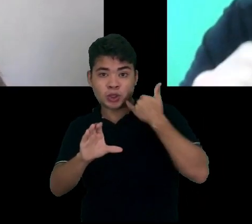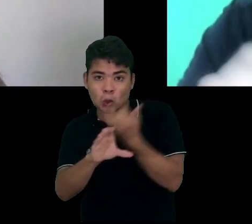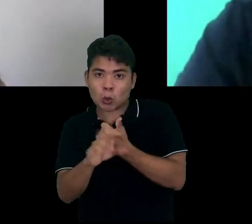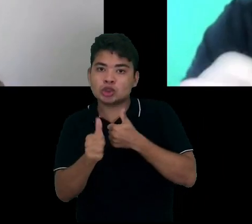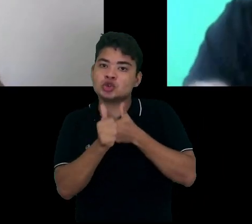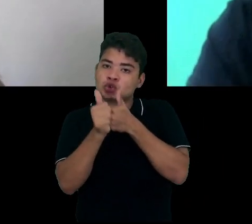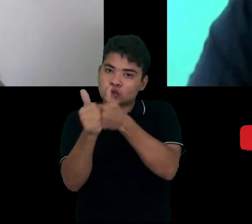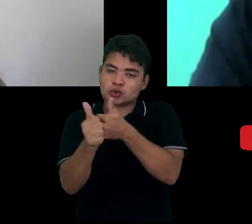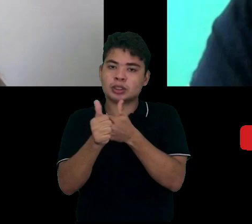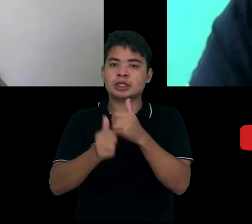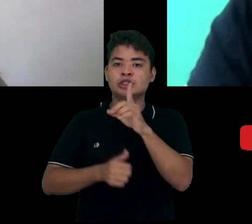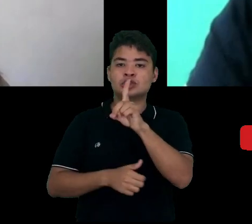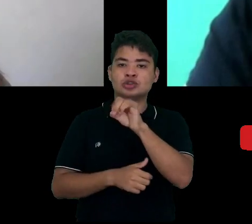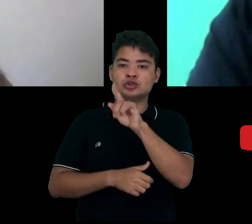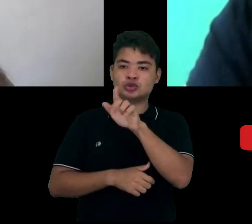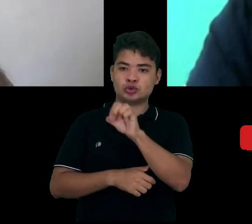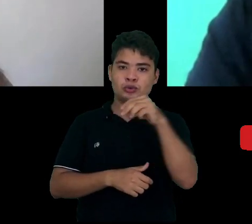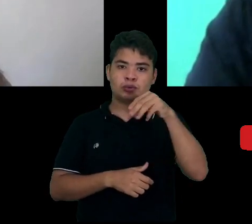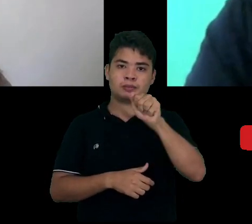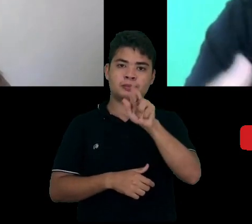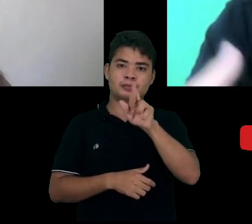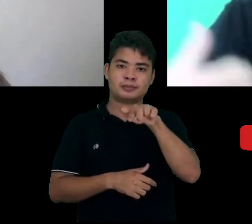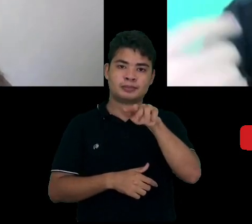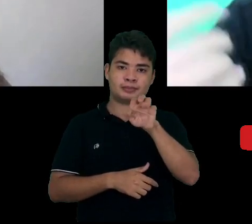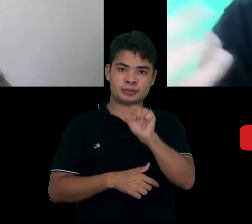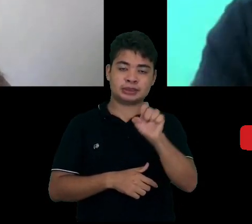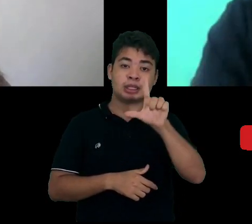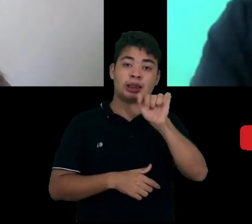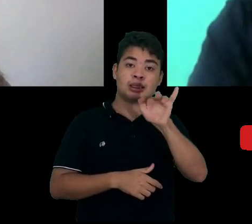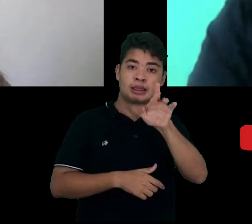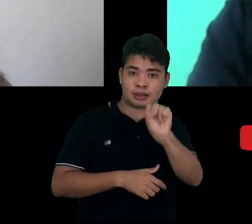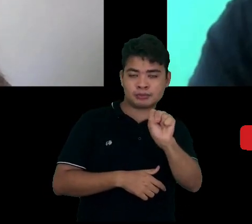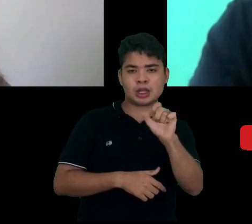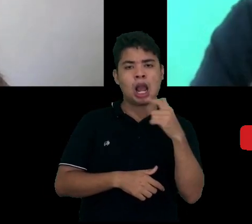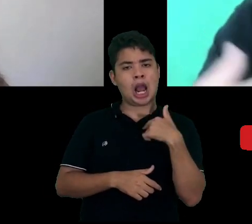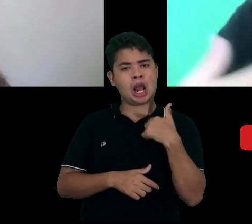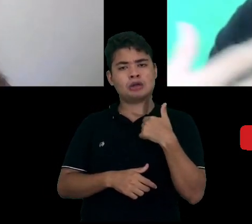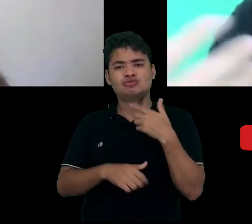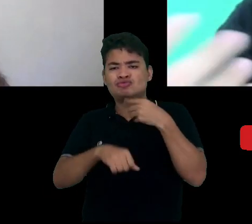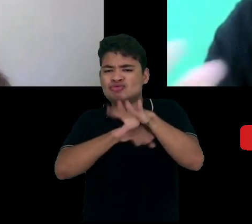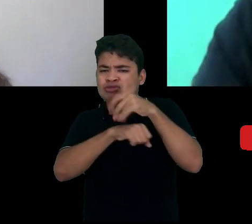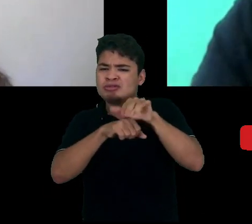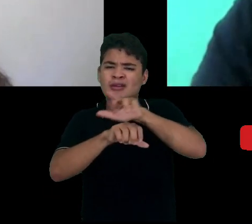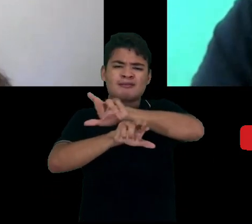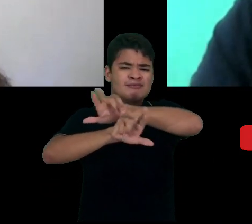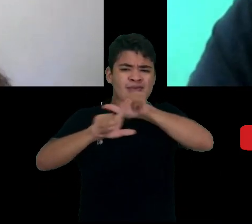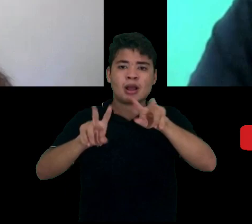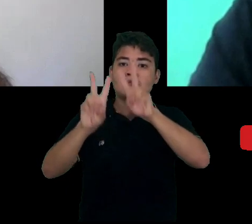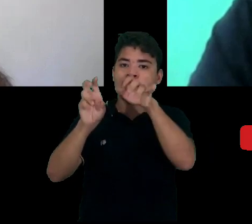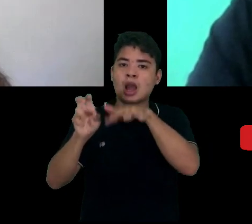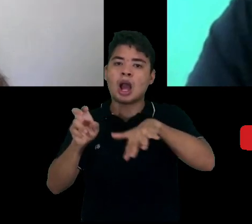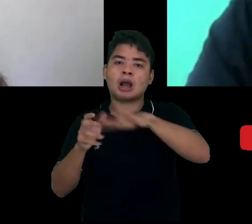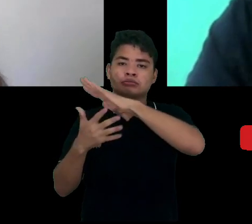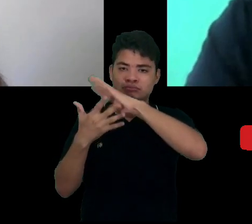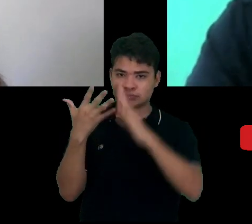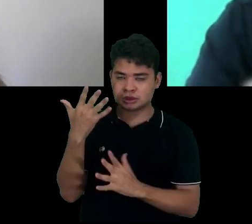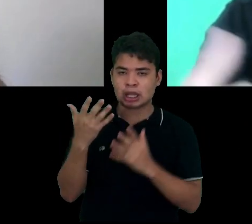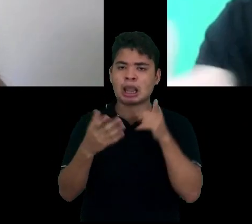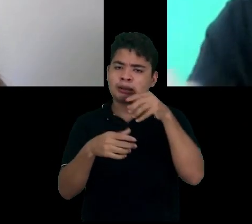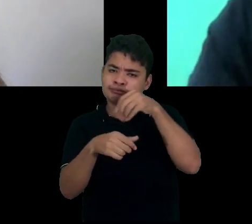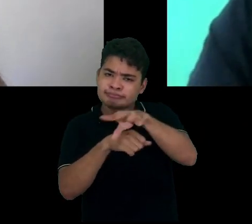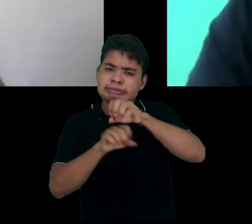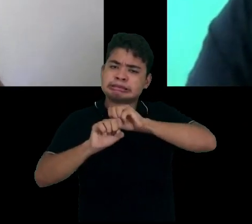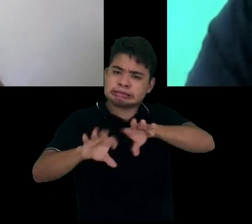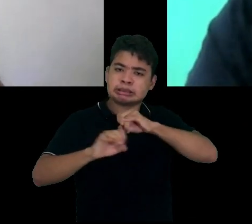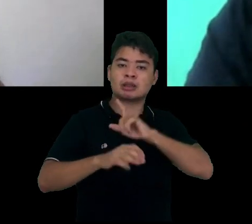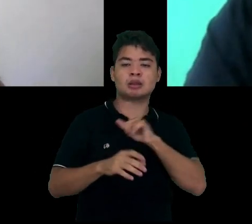YouTube, Diogo Marques Libras. Eu dou várias dicas sobre língua de sinais, ensino um pouco mais lá. O